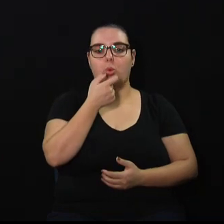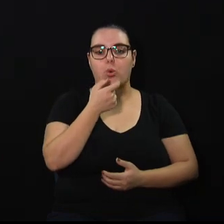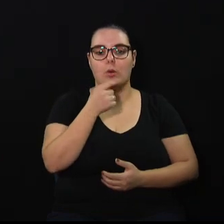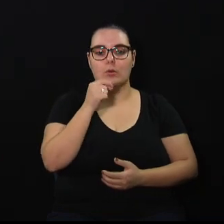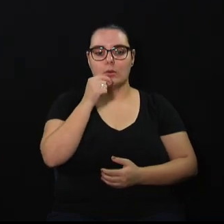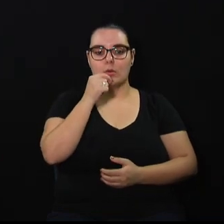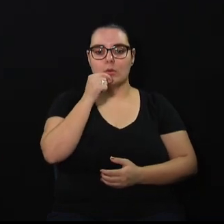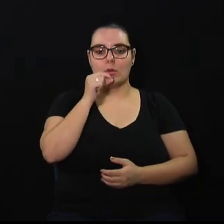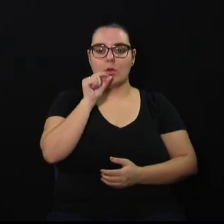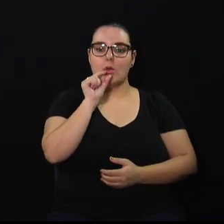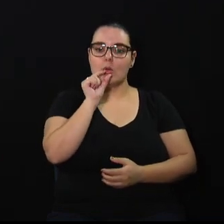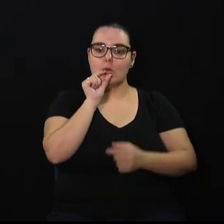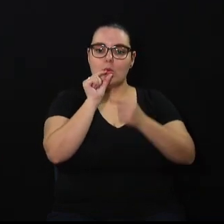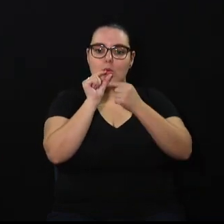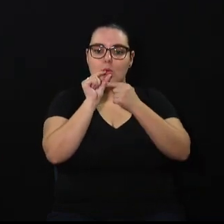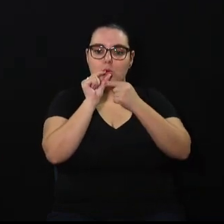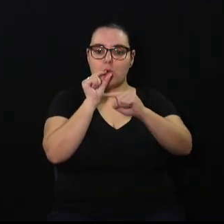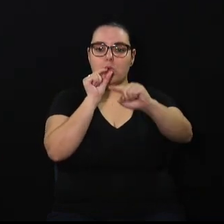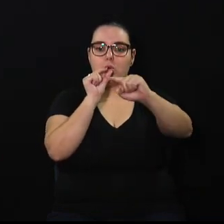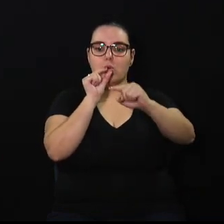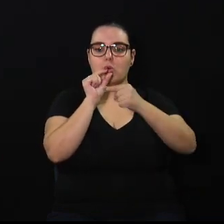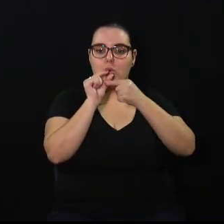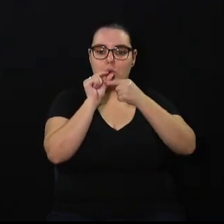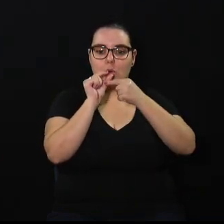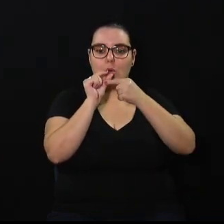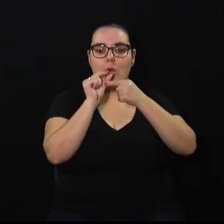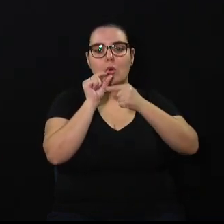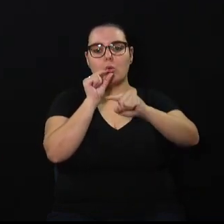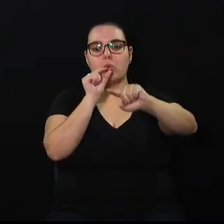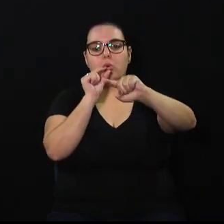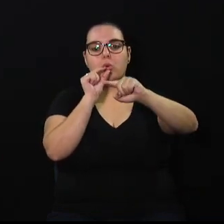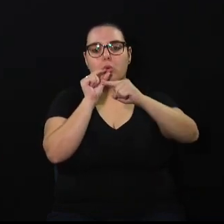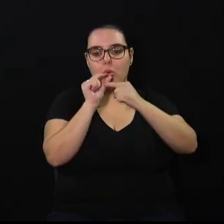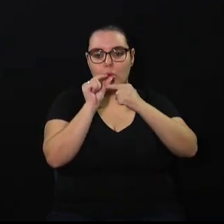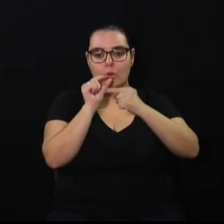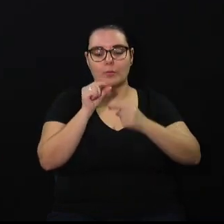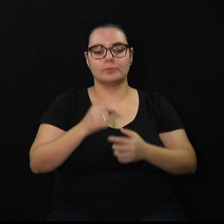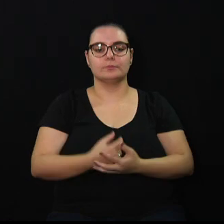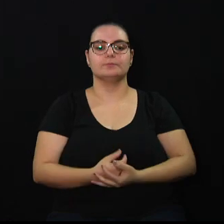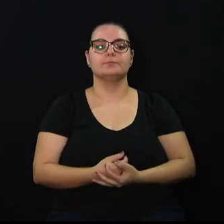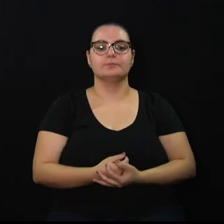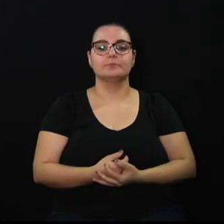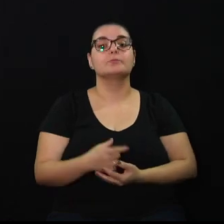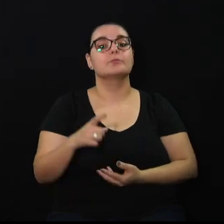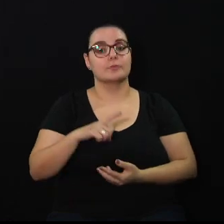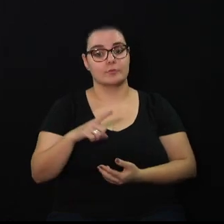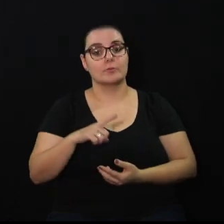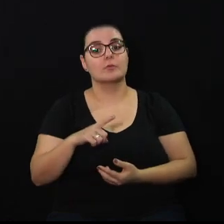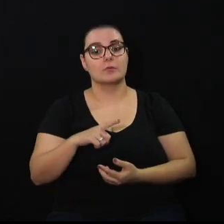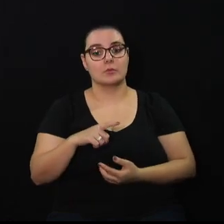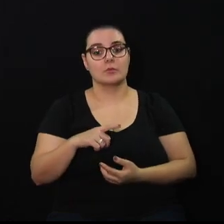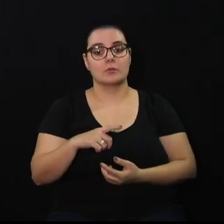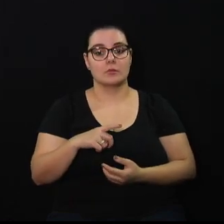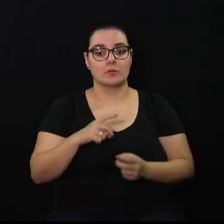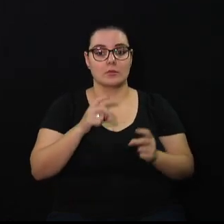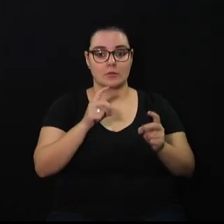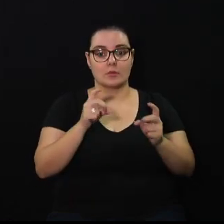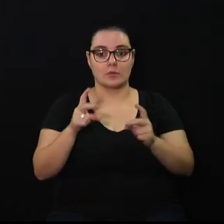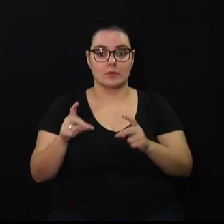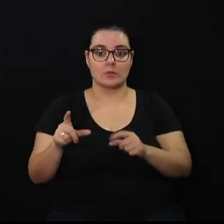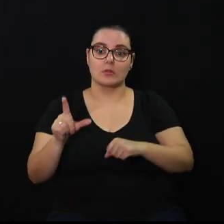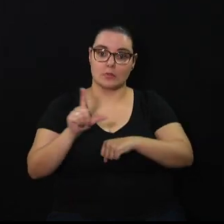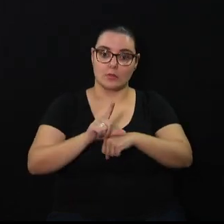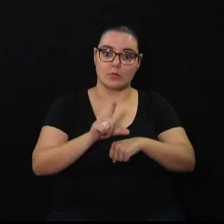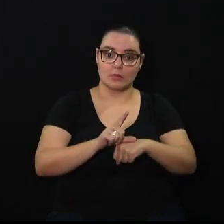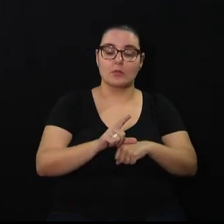de que hoje eu não vejo muito em mais festas infantis que eu também acho bacana mas ainda tem pra pra mim nem em lojinhas